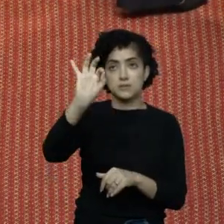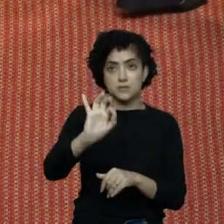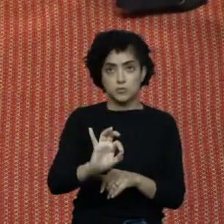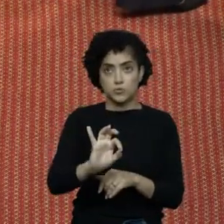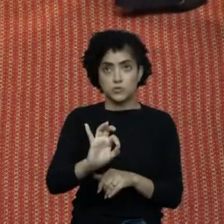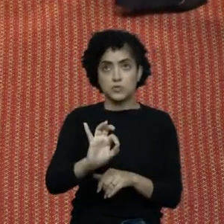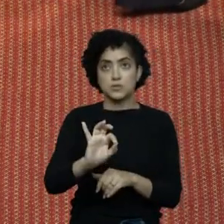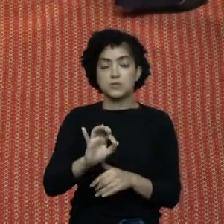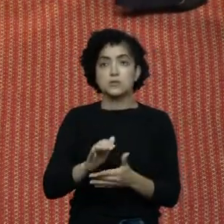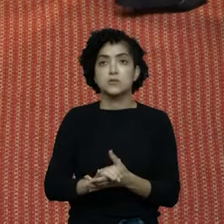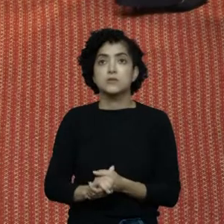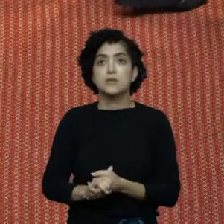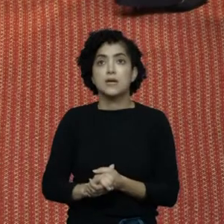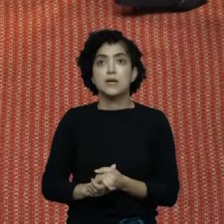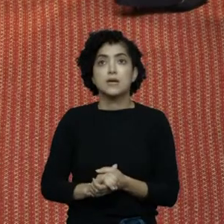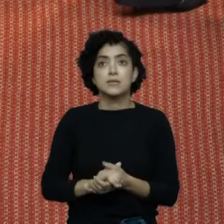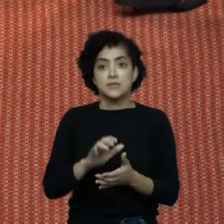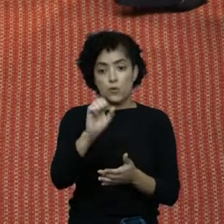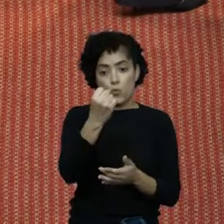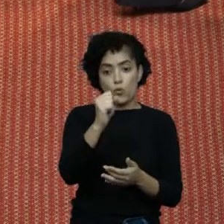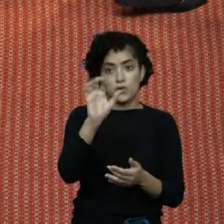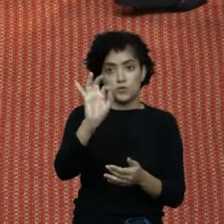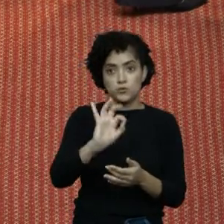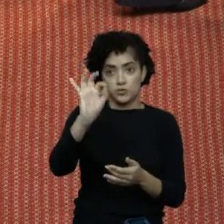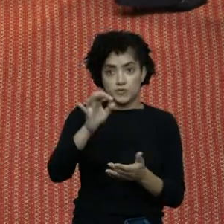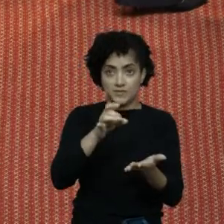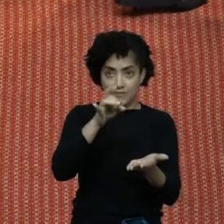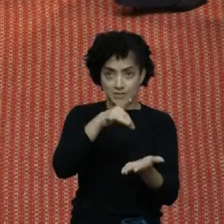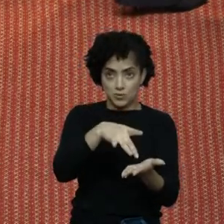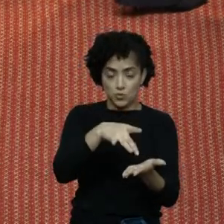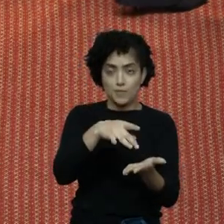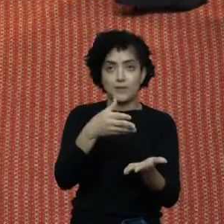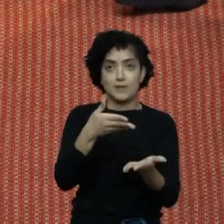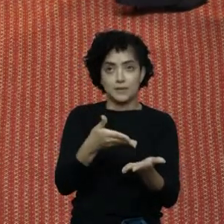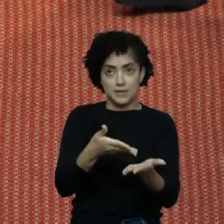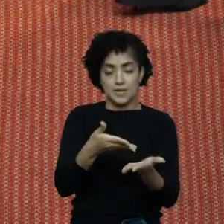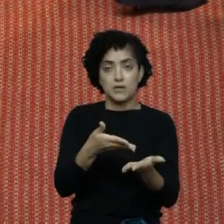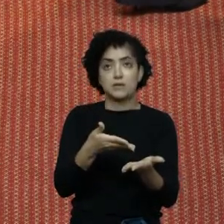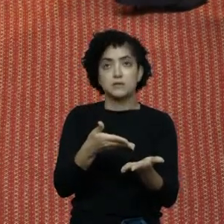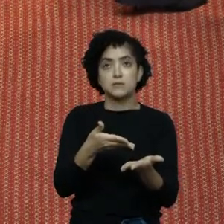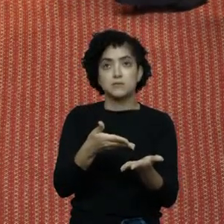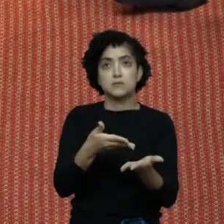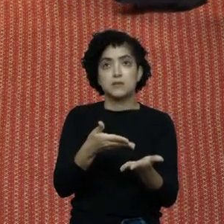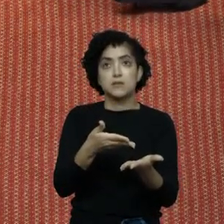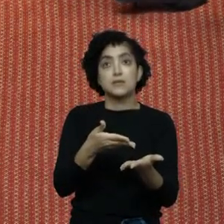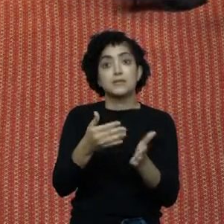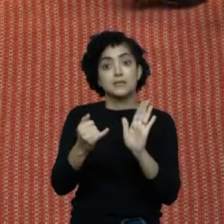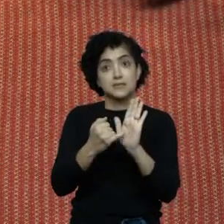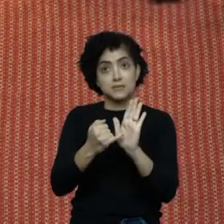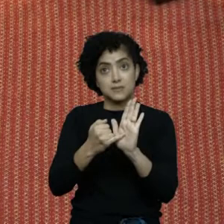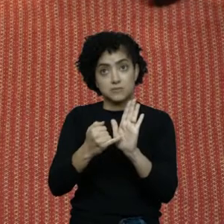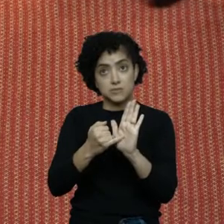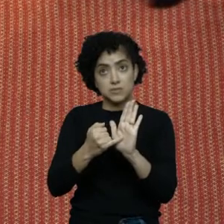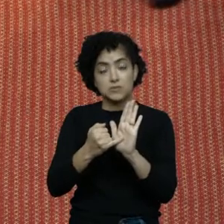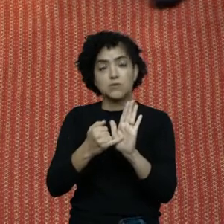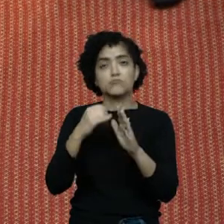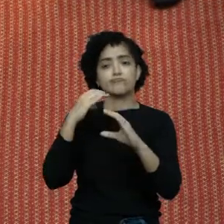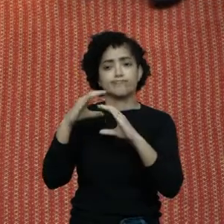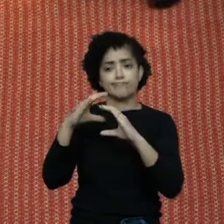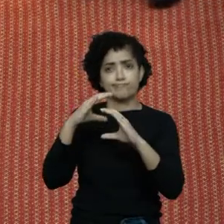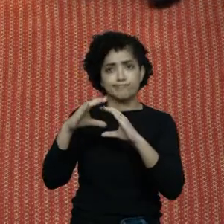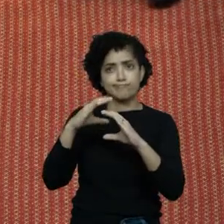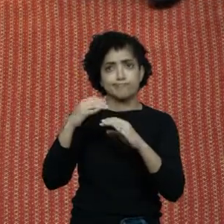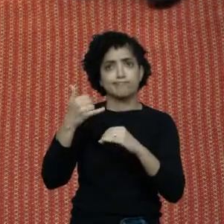ou seja essa diferença de oito por cento que vai sobrar disso aí é justamente para poder dar dos impostos que reside sobre as telecomunicações